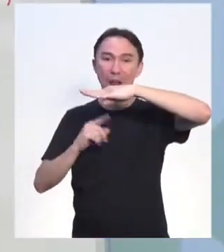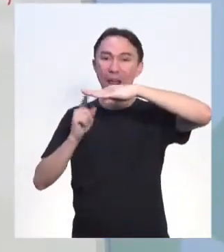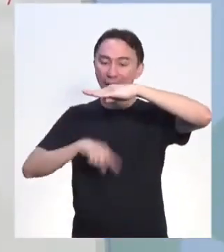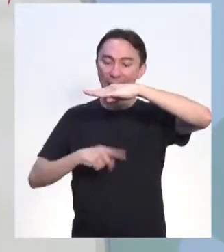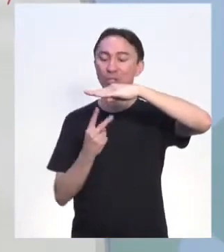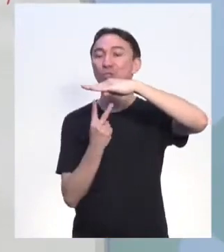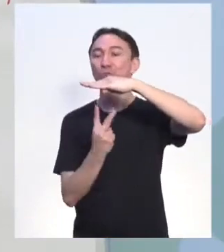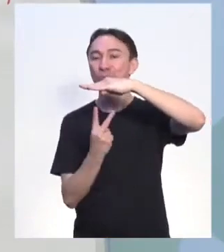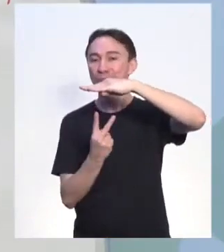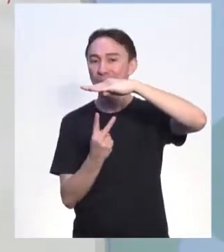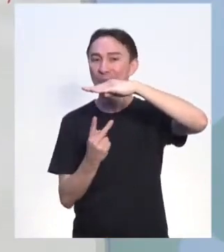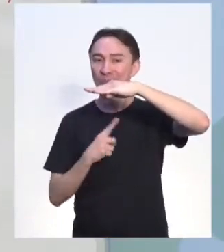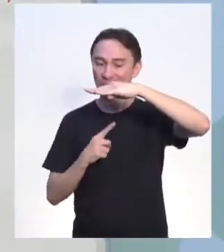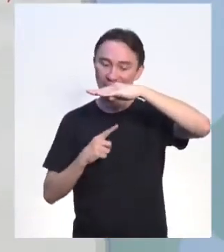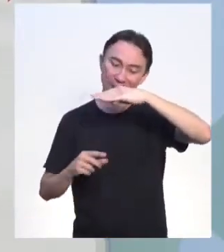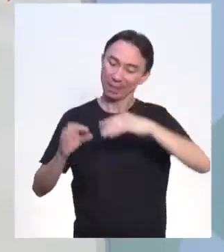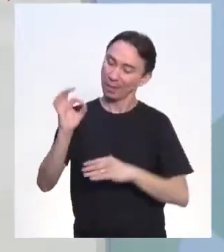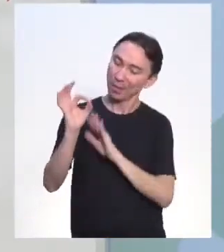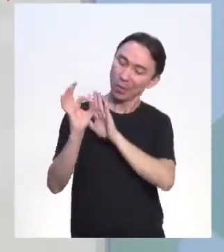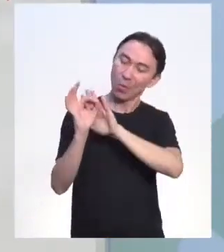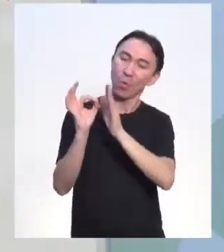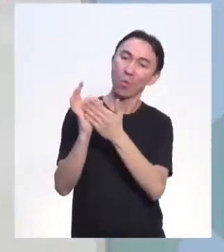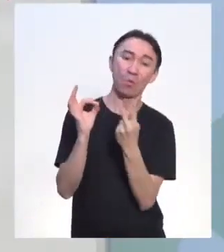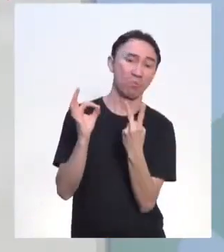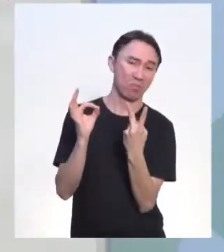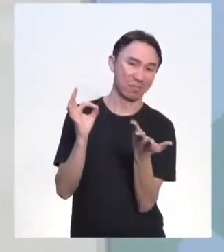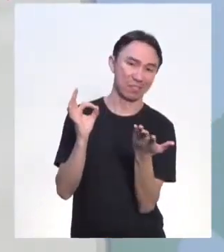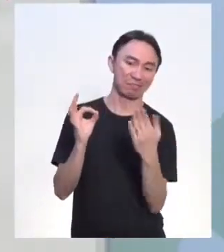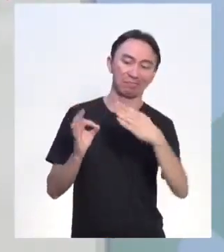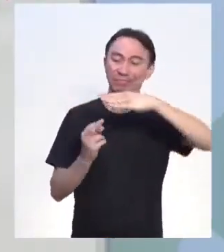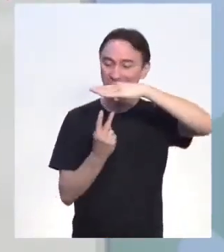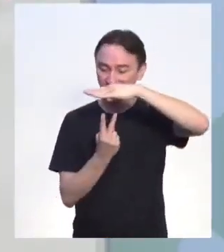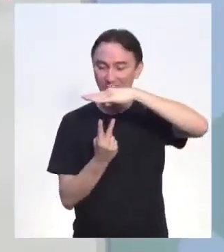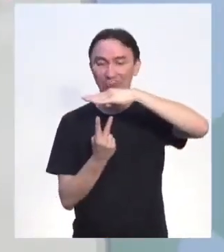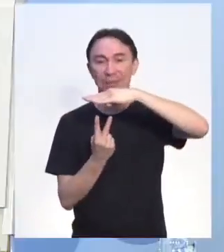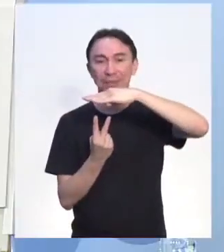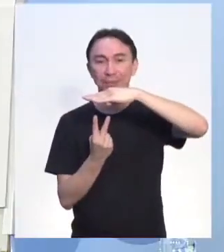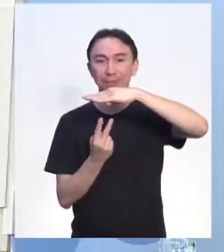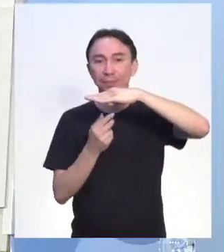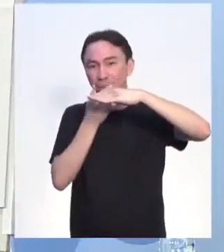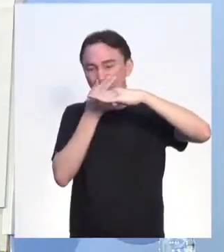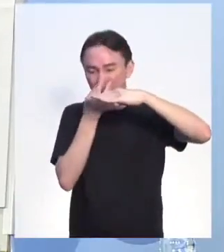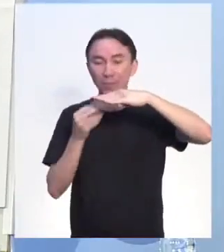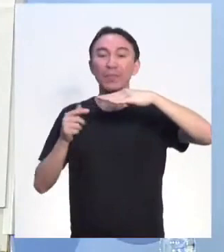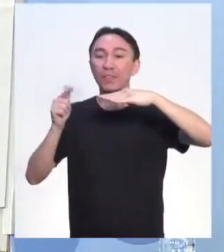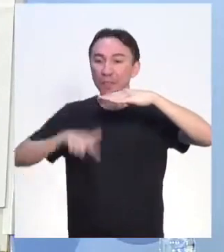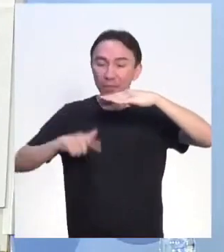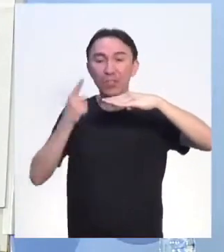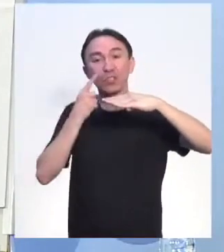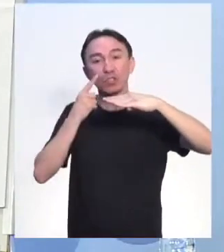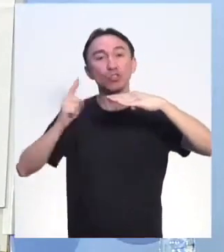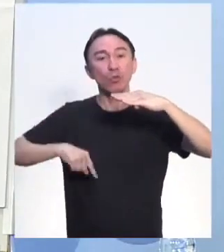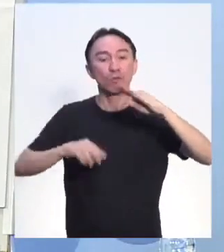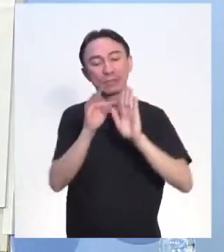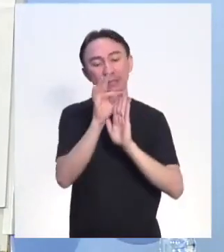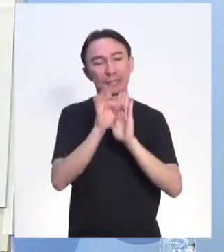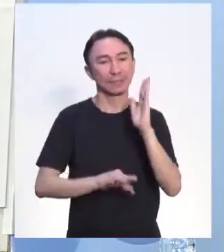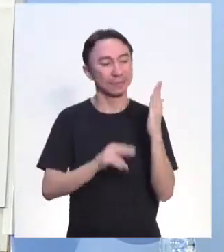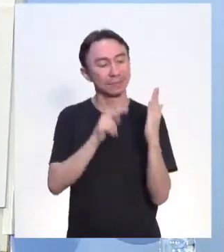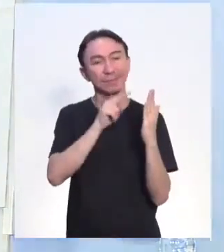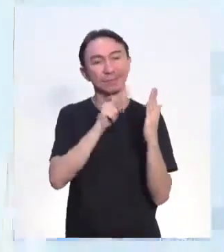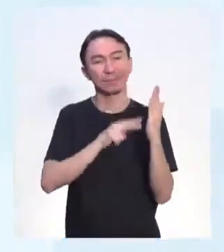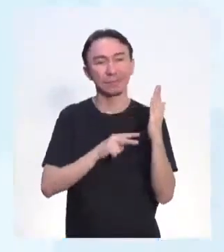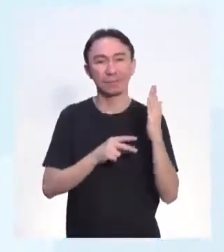quantidade que a gente tem no espaço amostral. Agora, olhando para esse espaço amostral, a gente vai ler o enunciado de novo. Falei muito